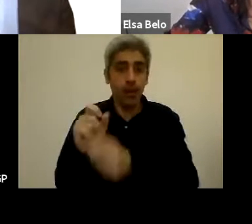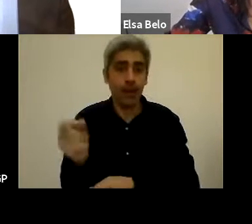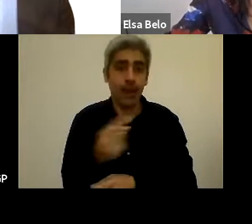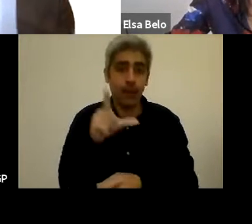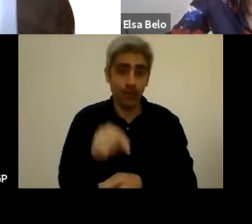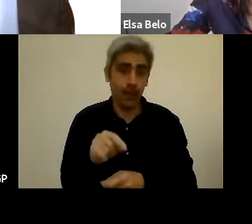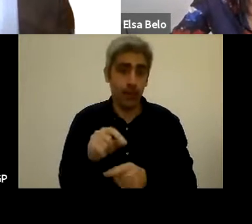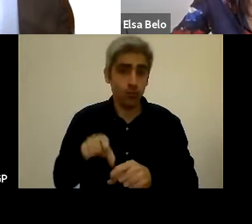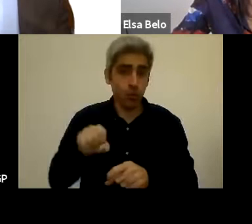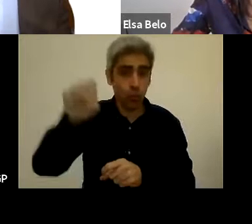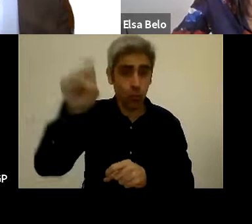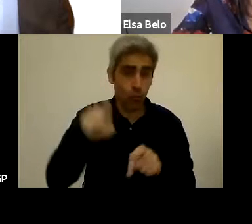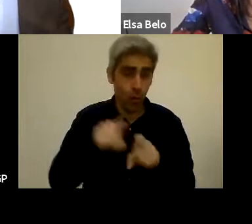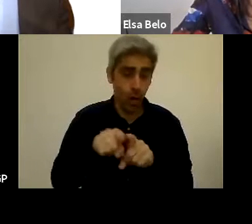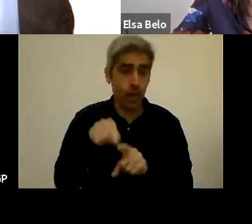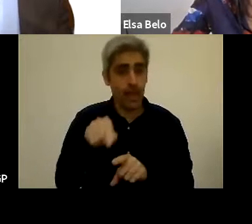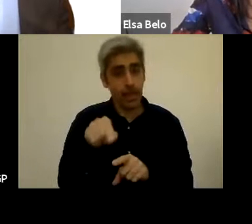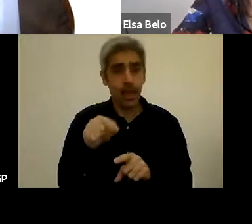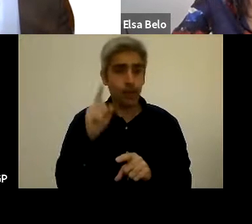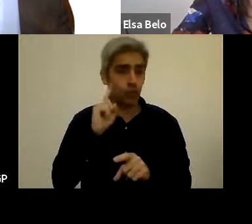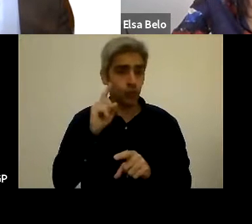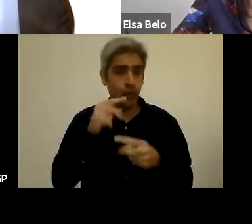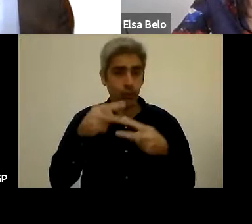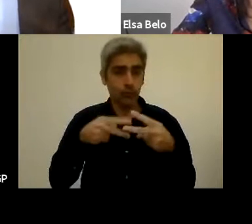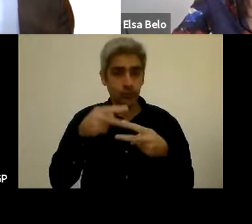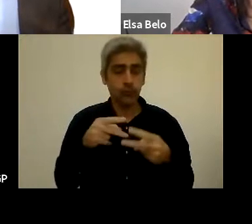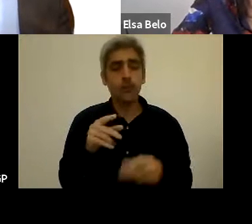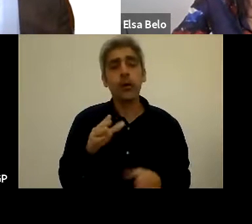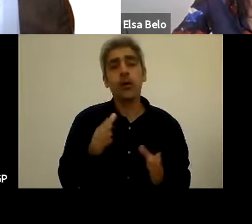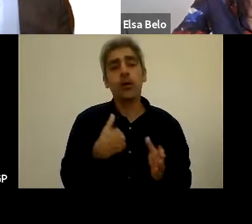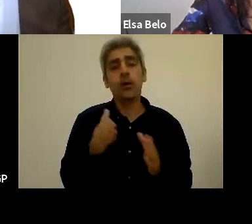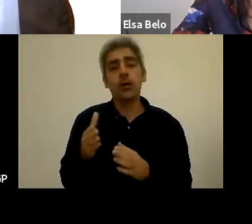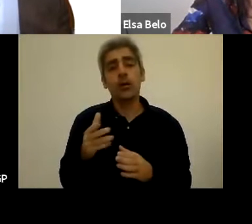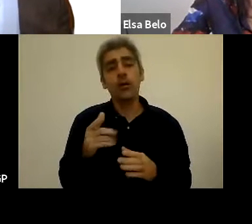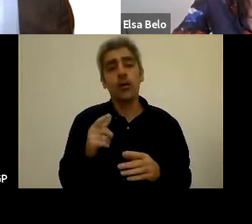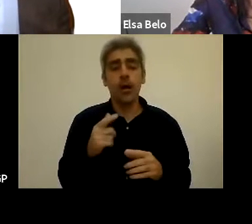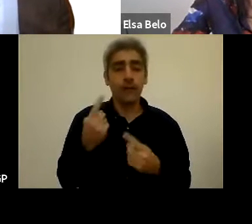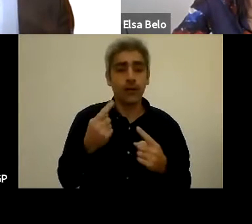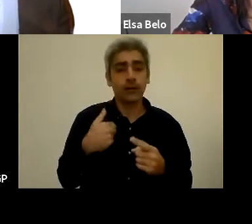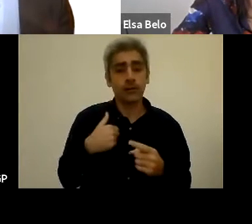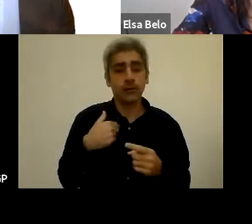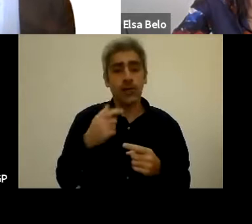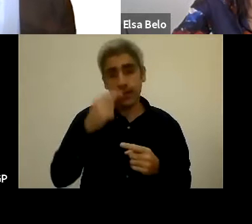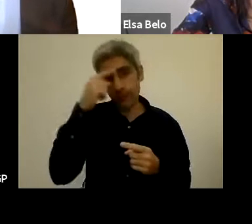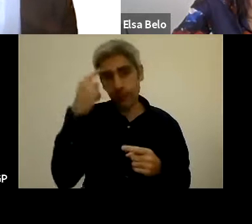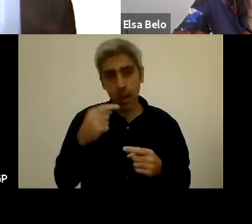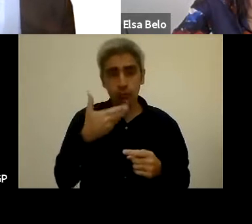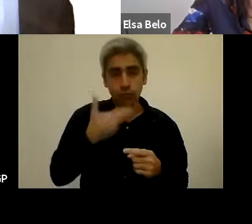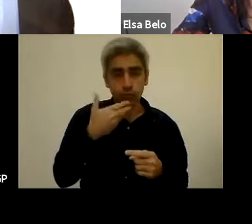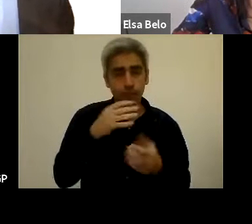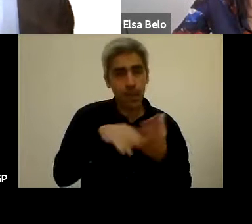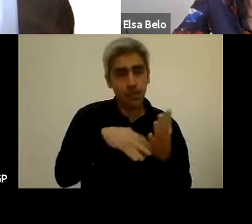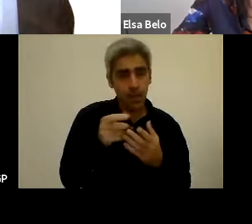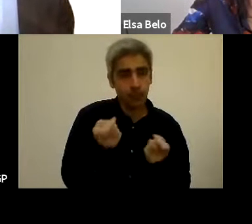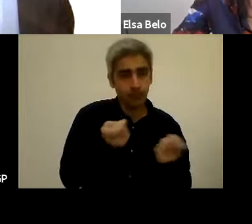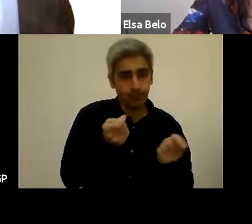diria que essa vertente seria igualmente importante. Uma vertente mais hard skill, se posso utilizar a expressão, planeamento e organização, e outra